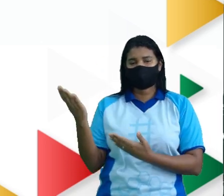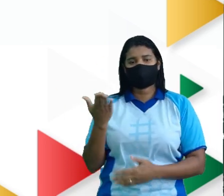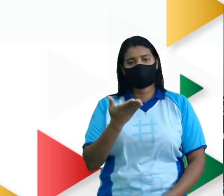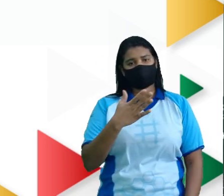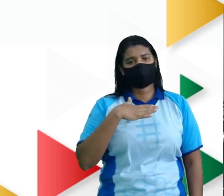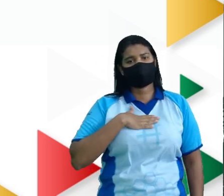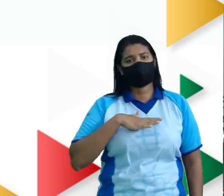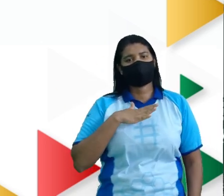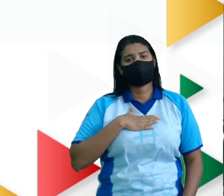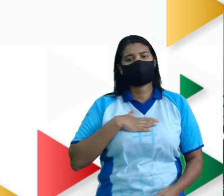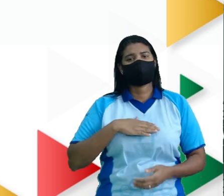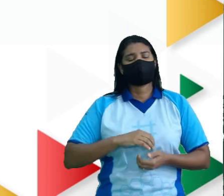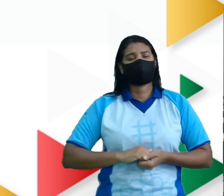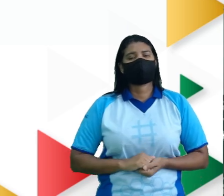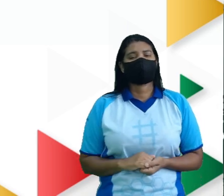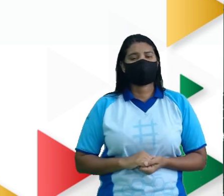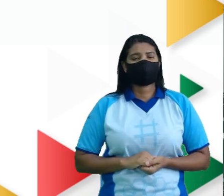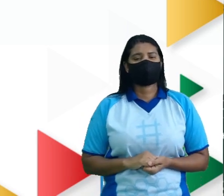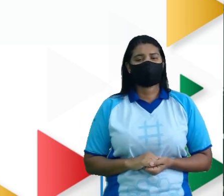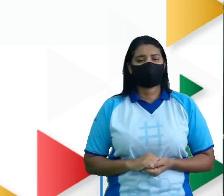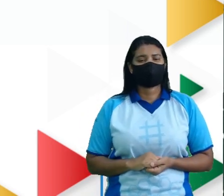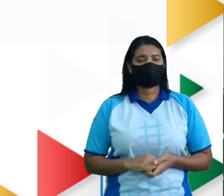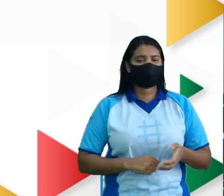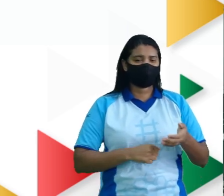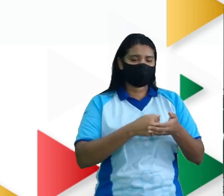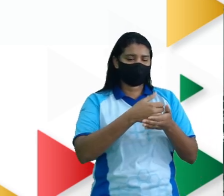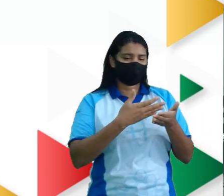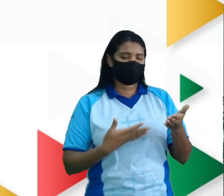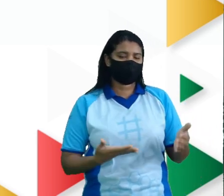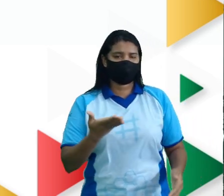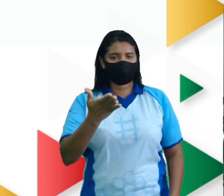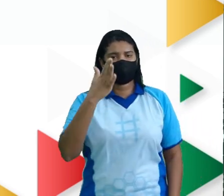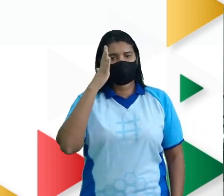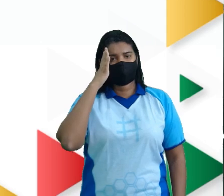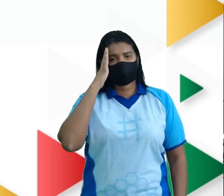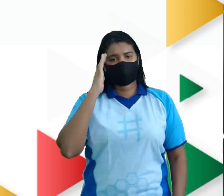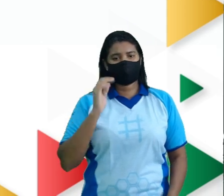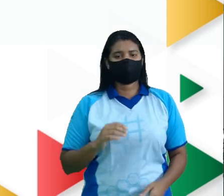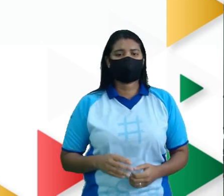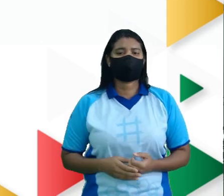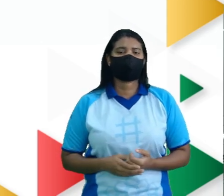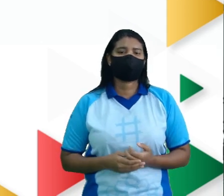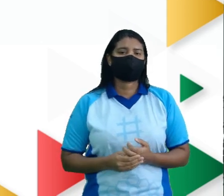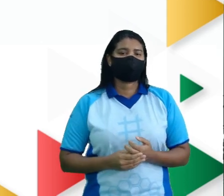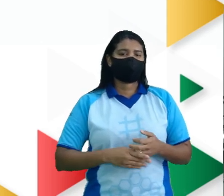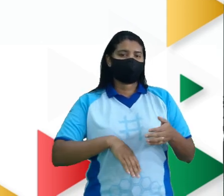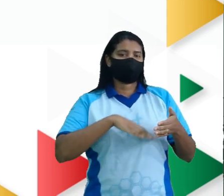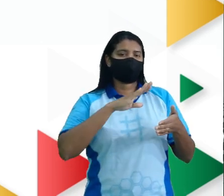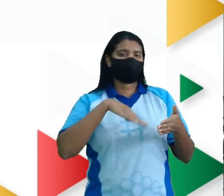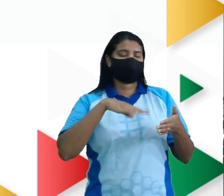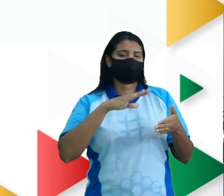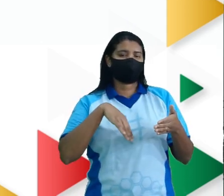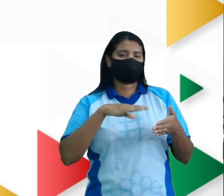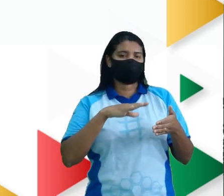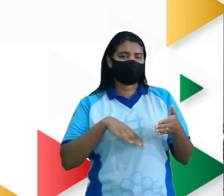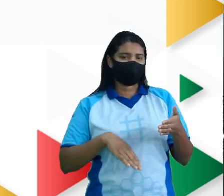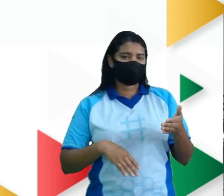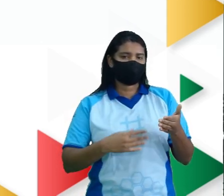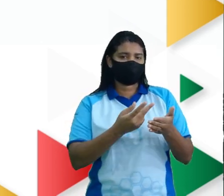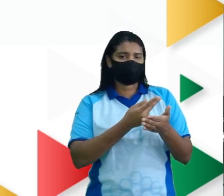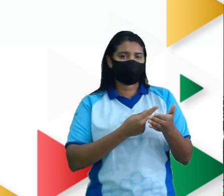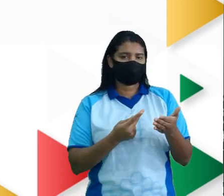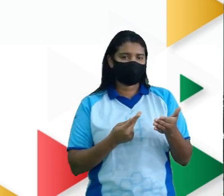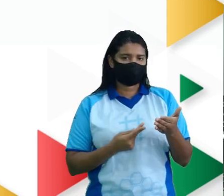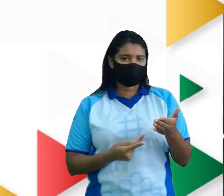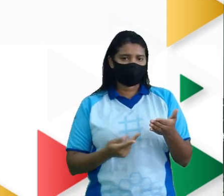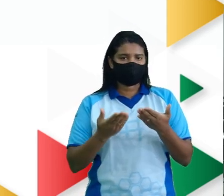gostou dessa, achou que é legal, faz no teu caderno para você entender, tá? E aí eu vou pintar a região interna do